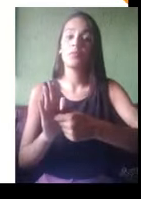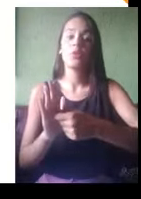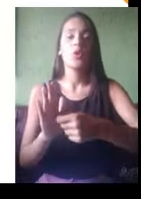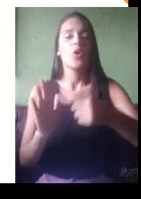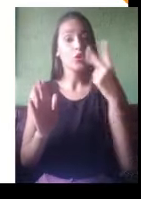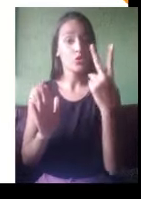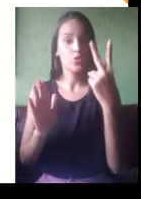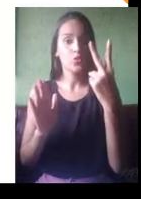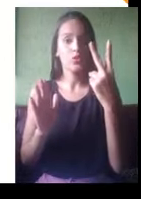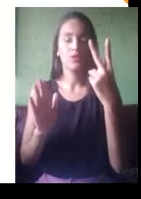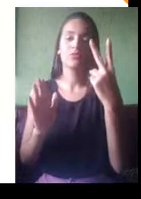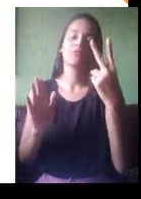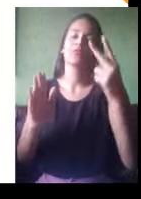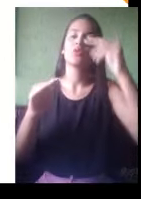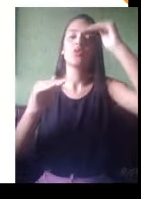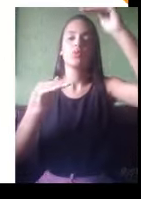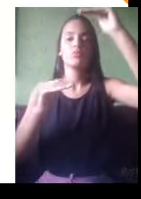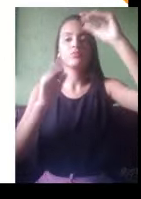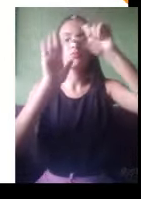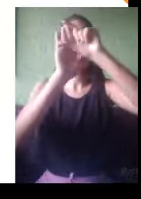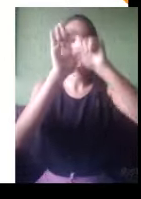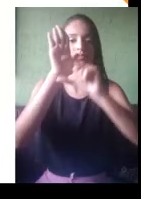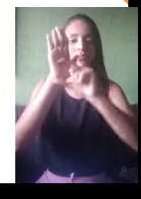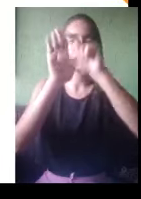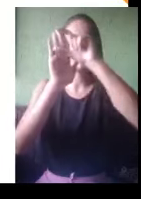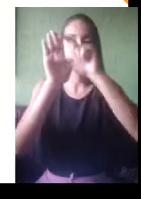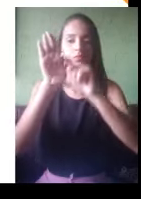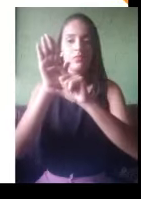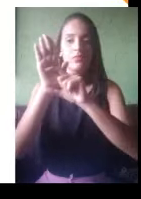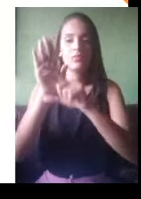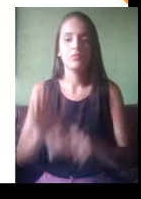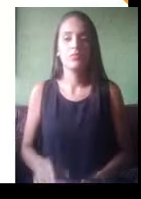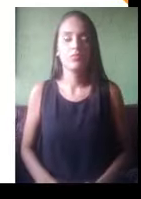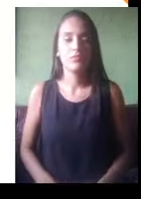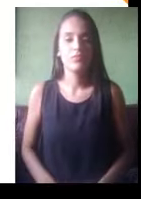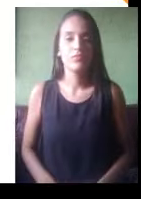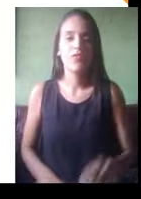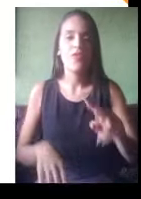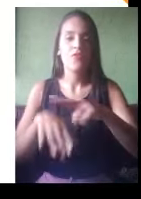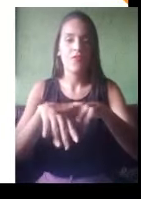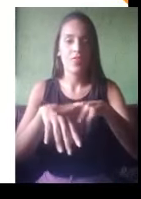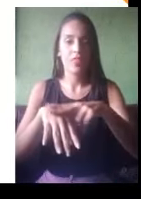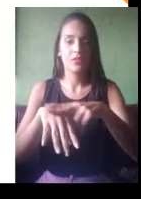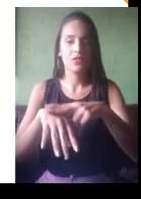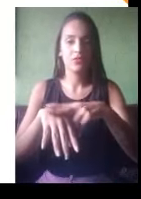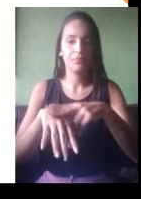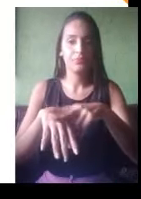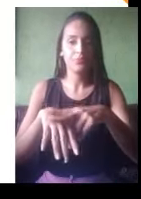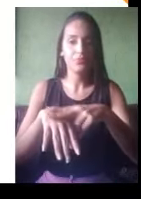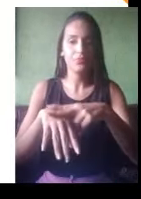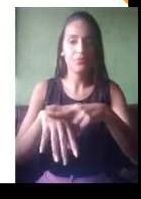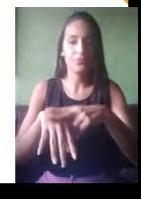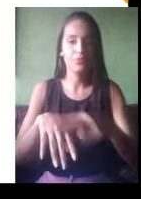primeiras estrofes, né, quando ele diz assim: vi ontem um bicho na imundície do pátio, catando comida